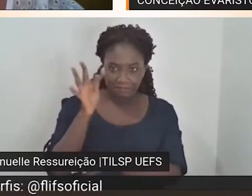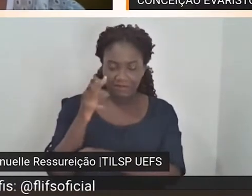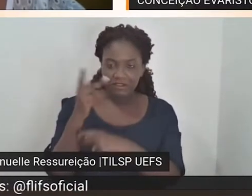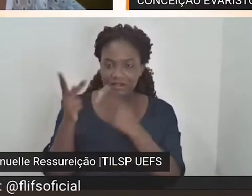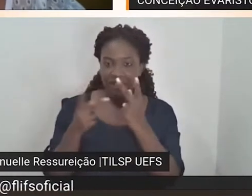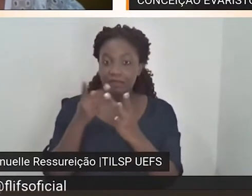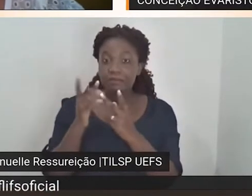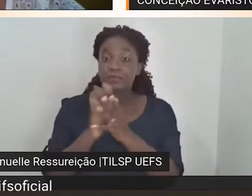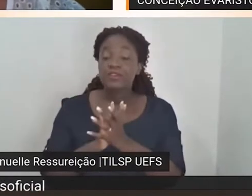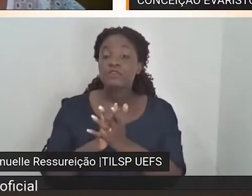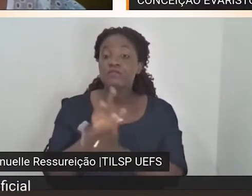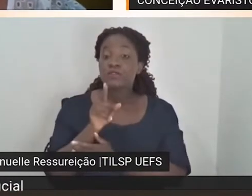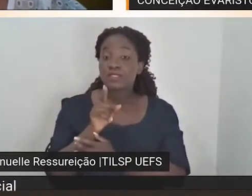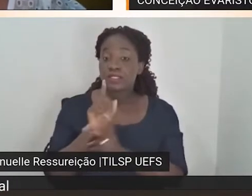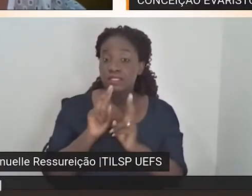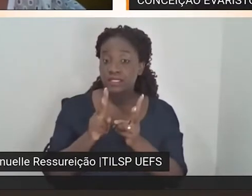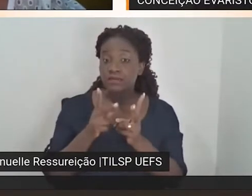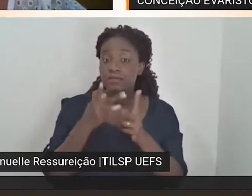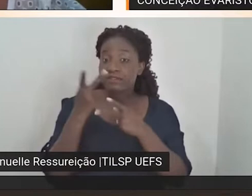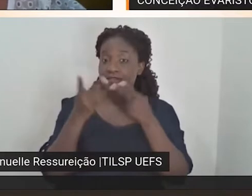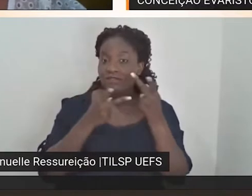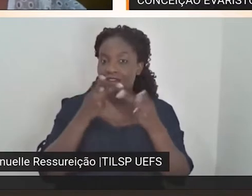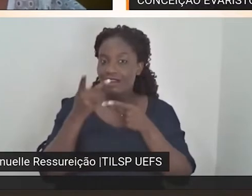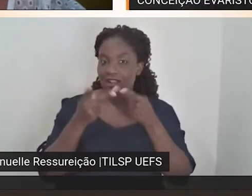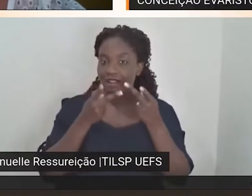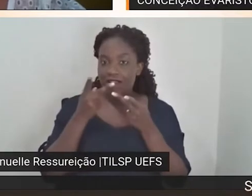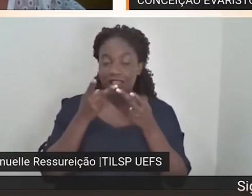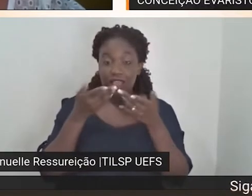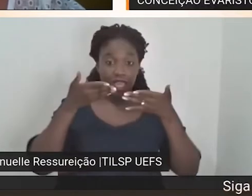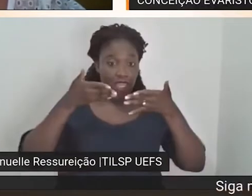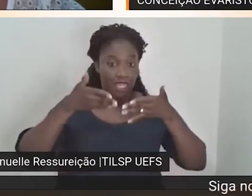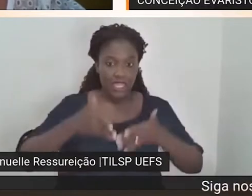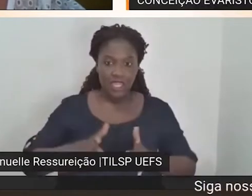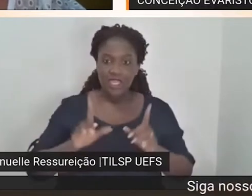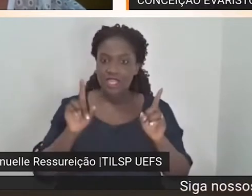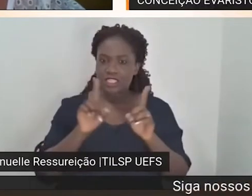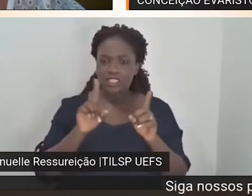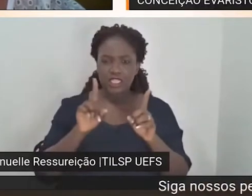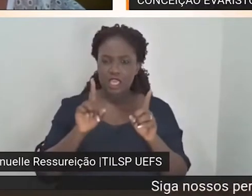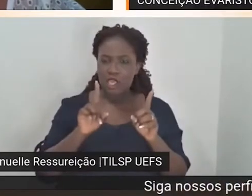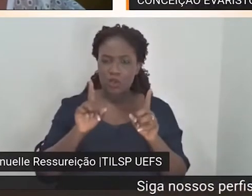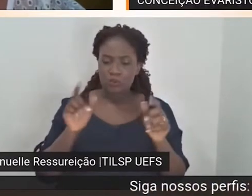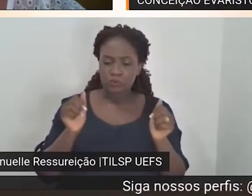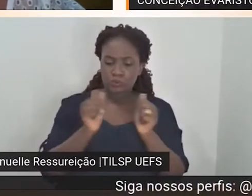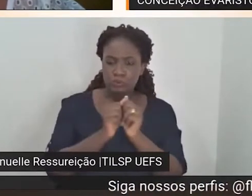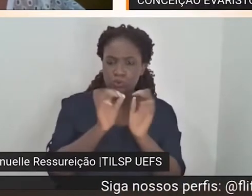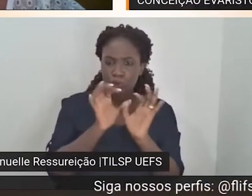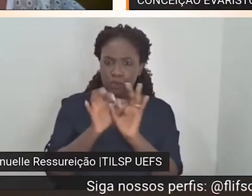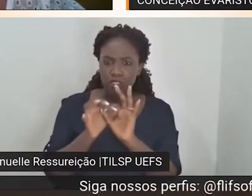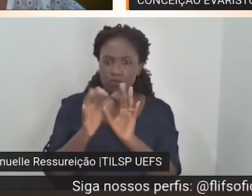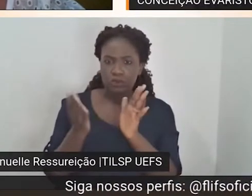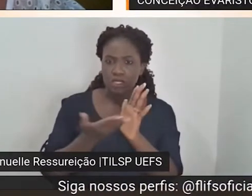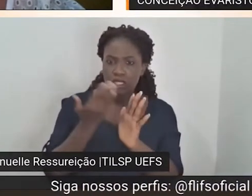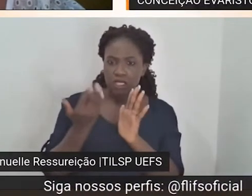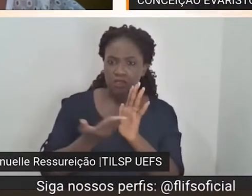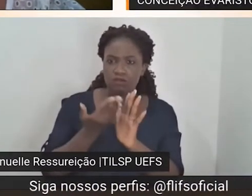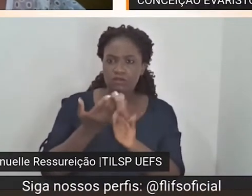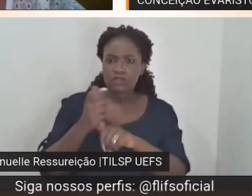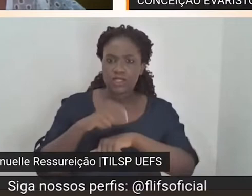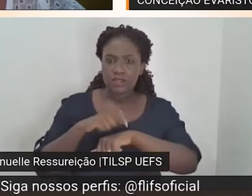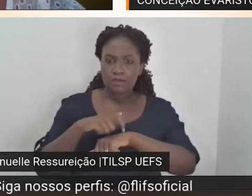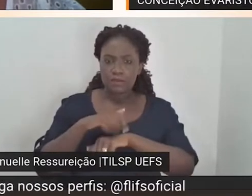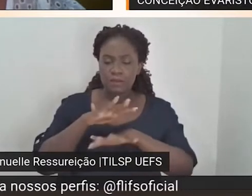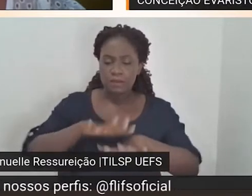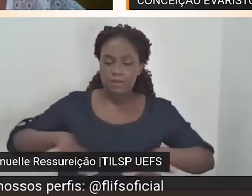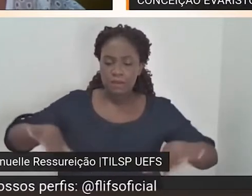costuma dizer e enfatizar que eu não nasci rodeada de livros, do tempo, do espaço, aprendi desde